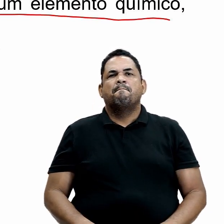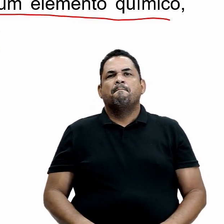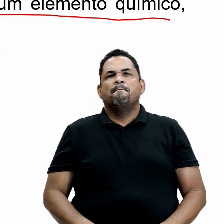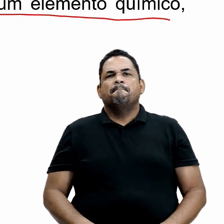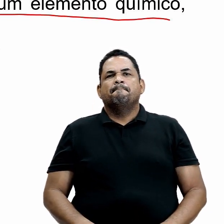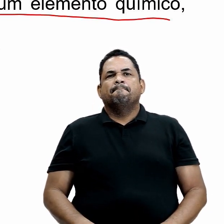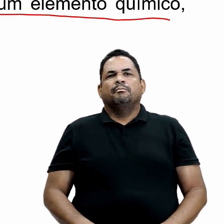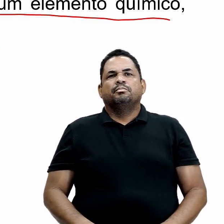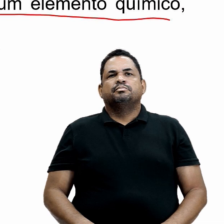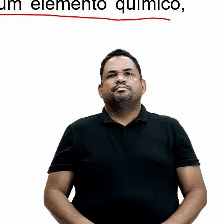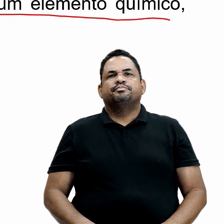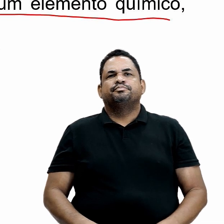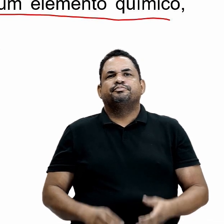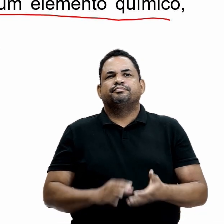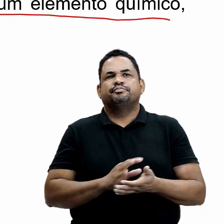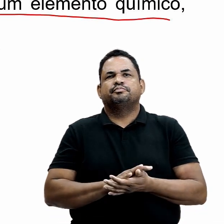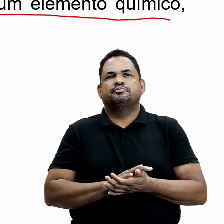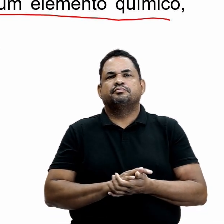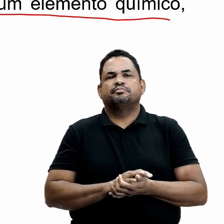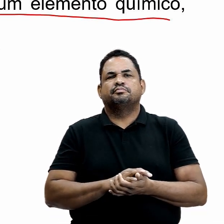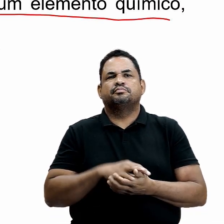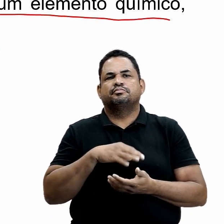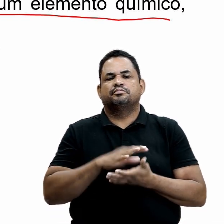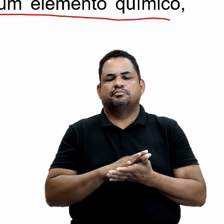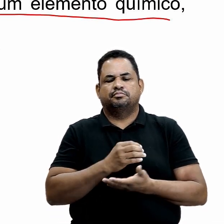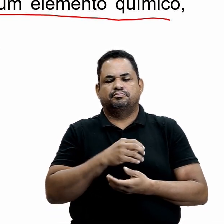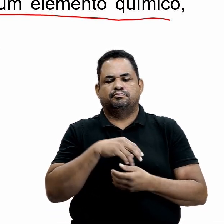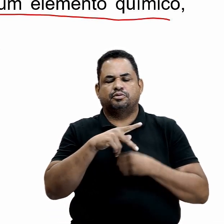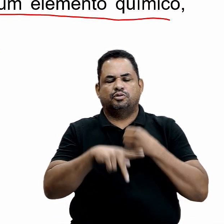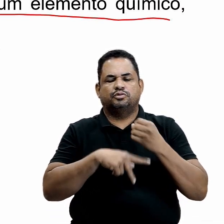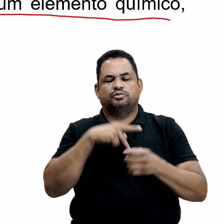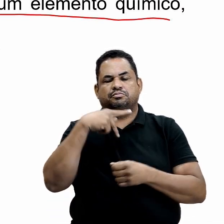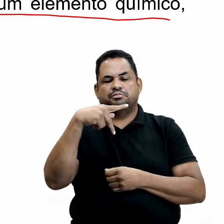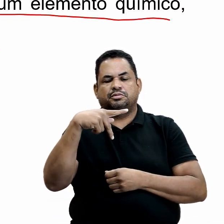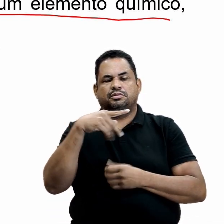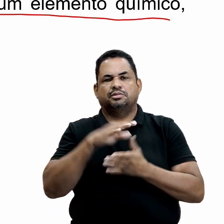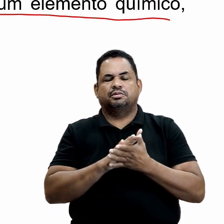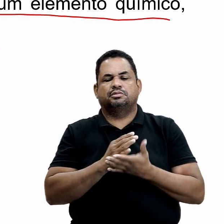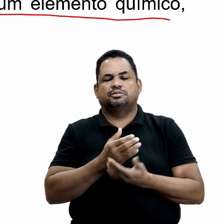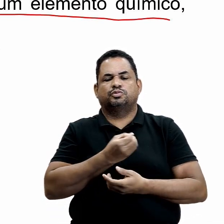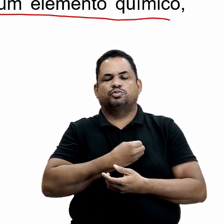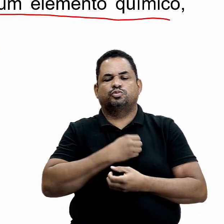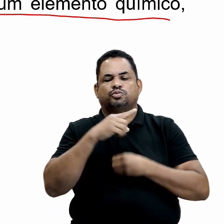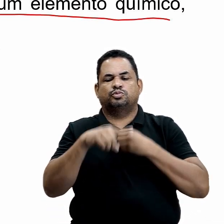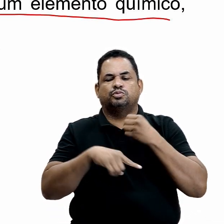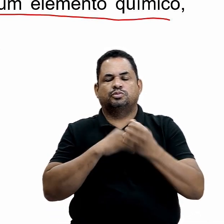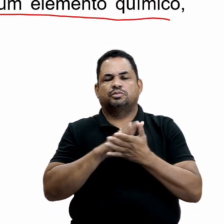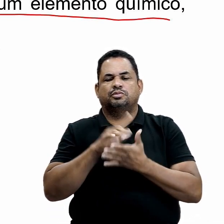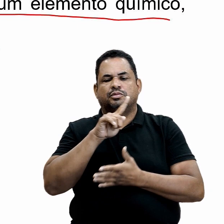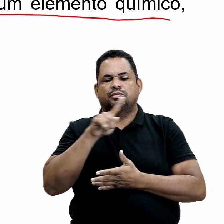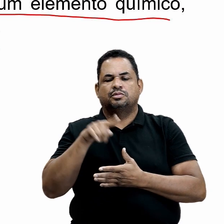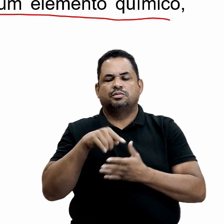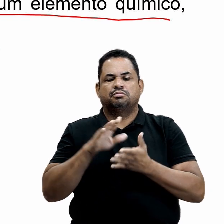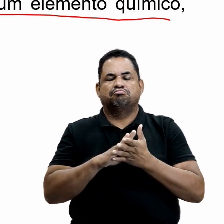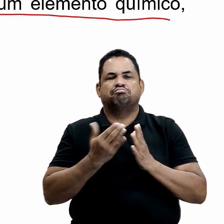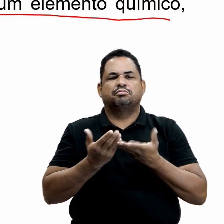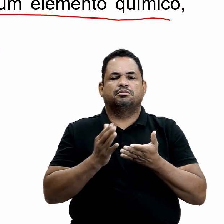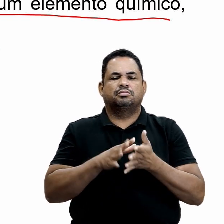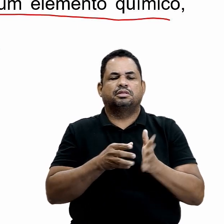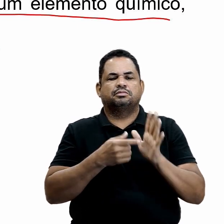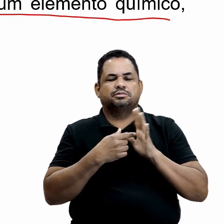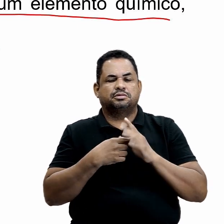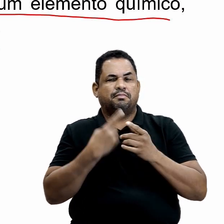prótons P, número atômico Z. Z é exatamente para identificar o elemento